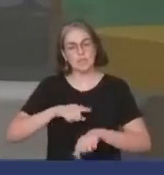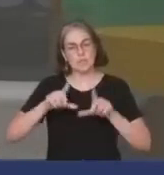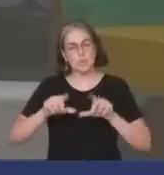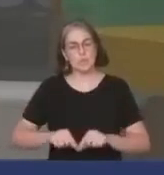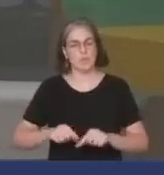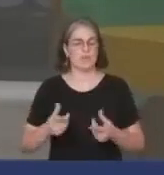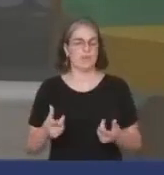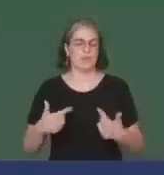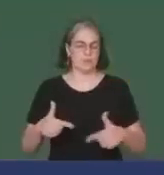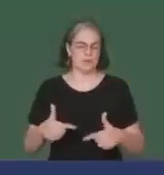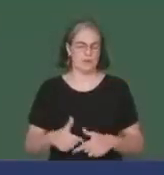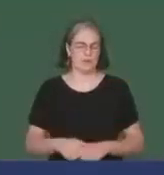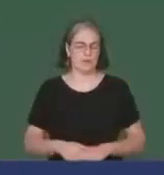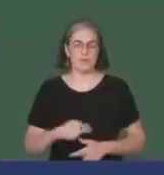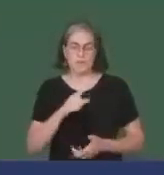começou.